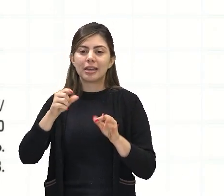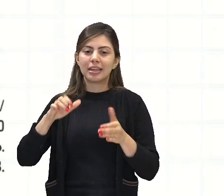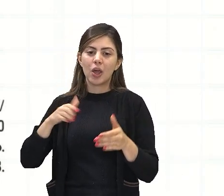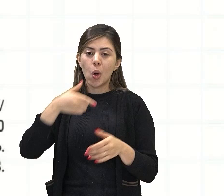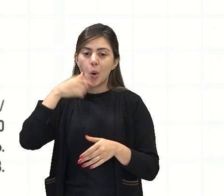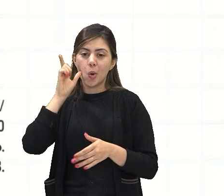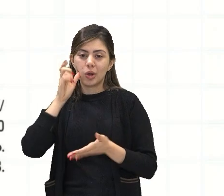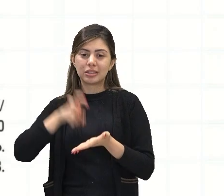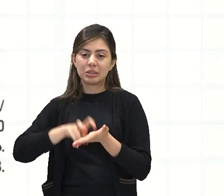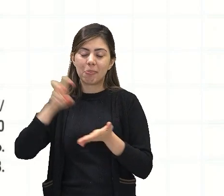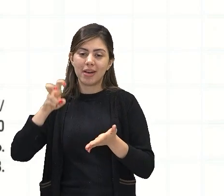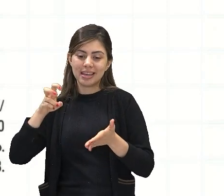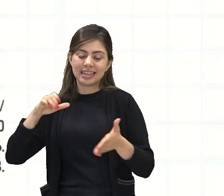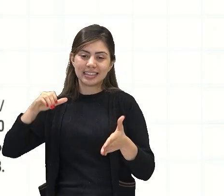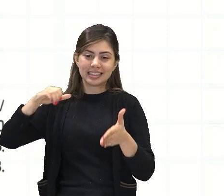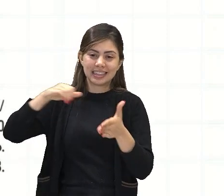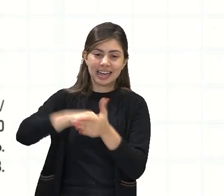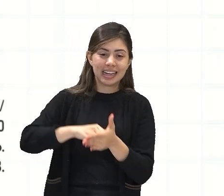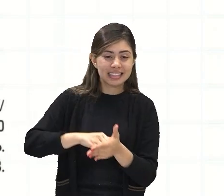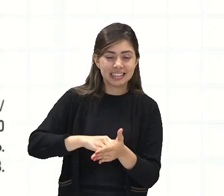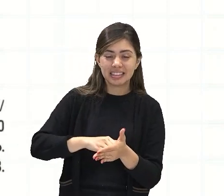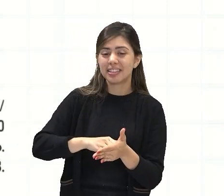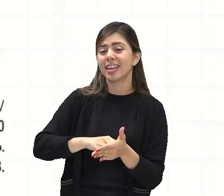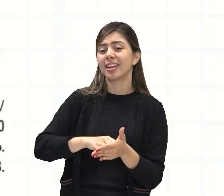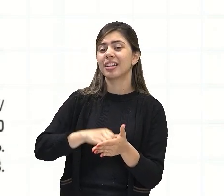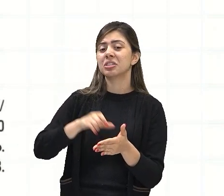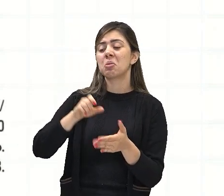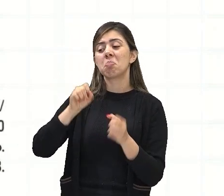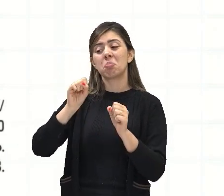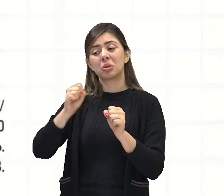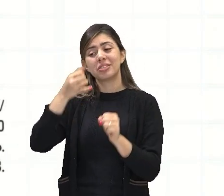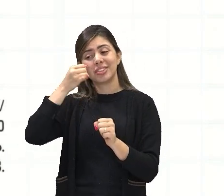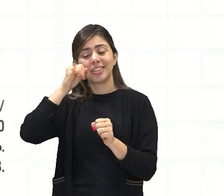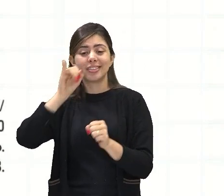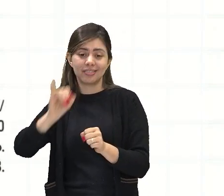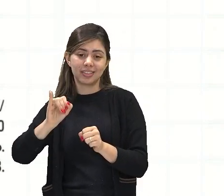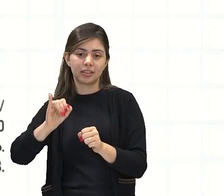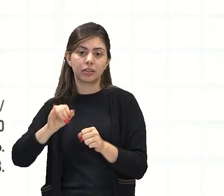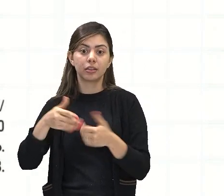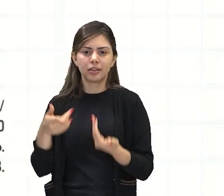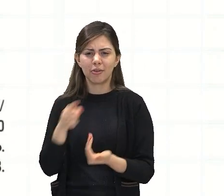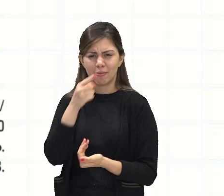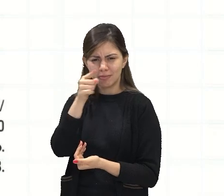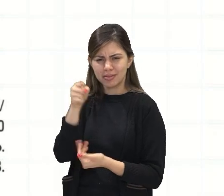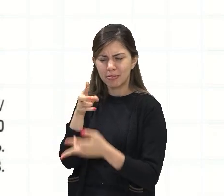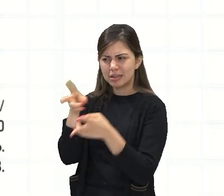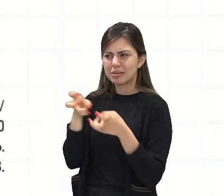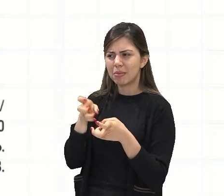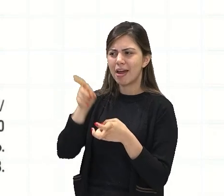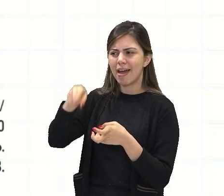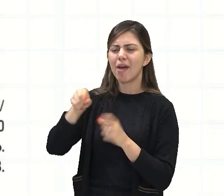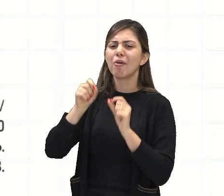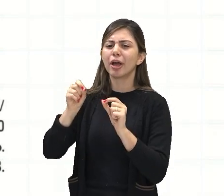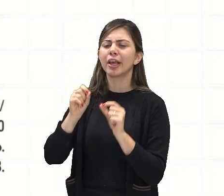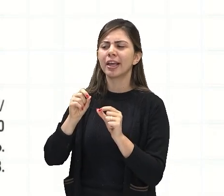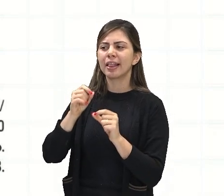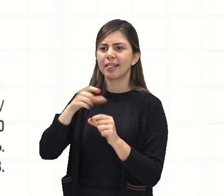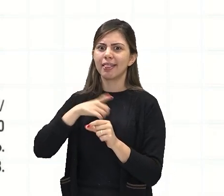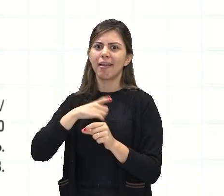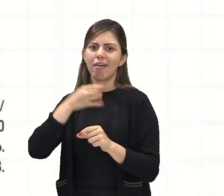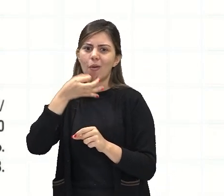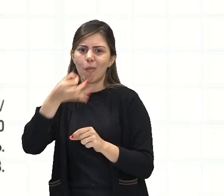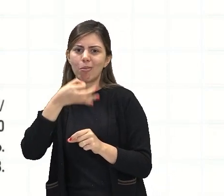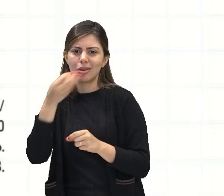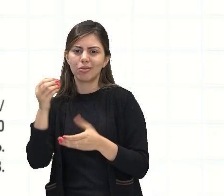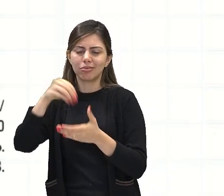já tenho destacado a opinião dele a respeito do fato. O fato é o acidente. Então, ele estará dando a